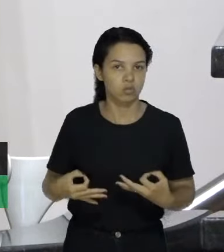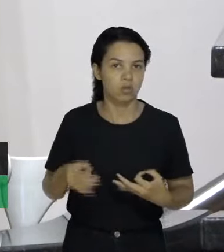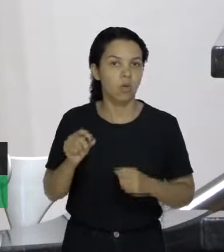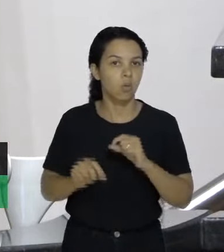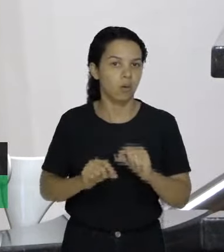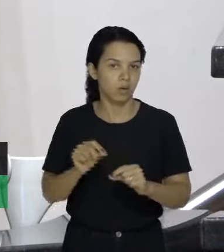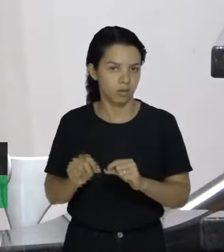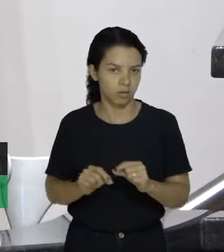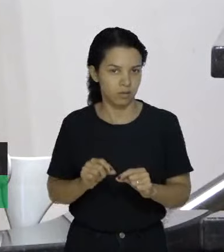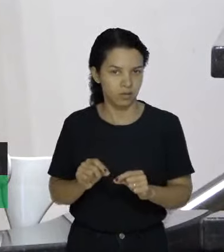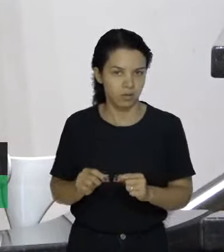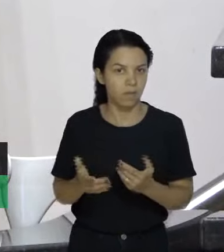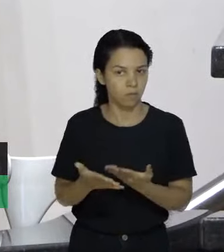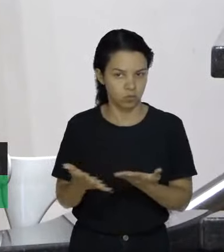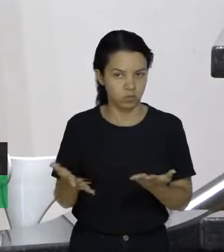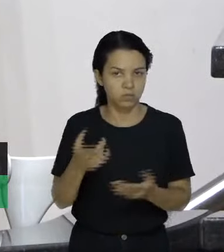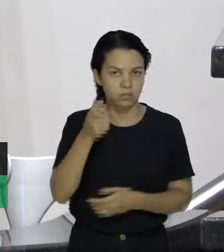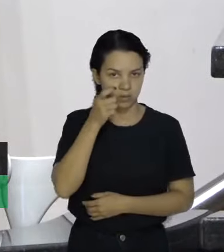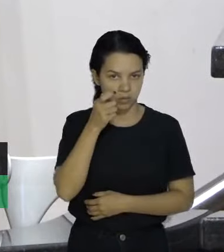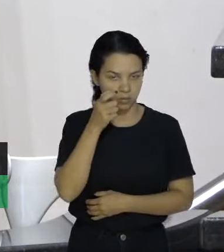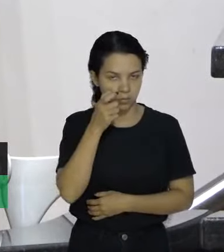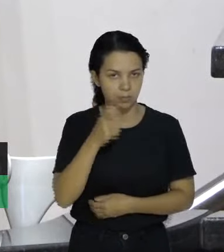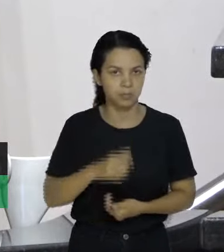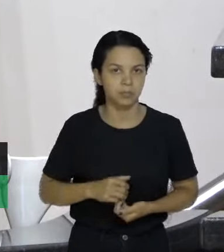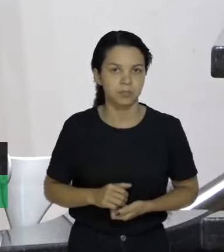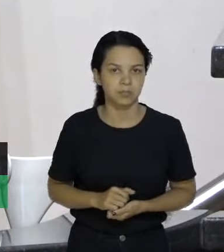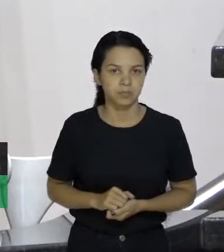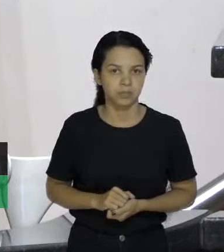e telespectadores da TV